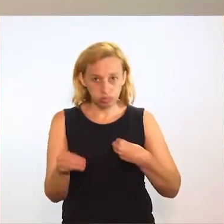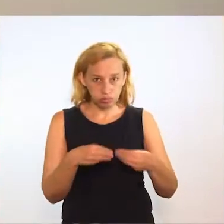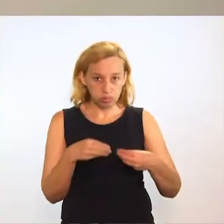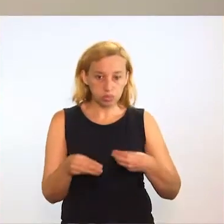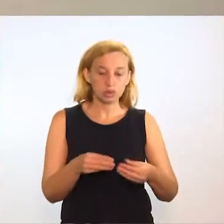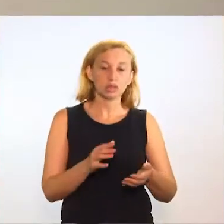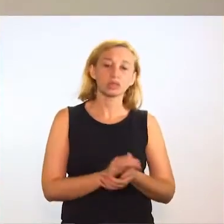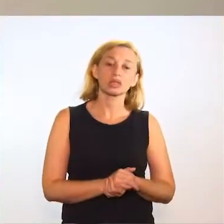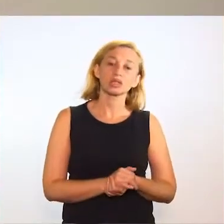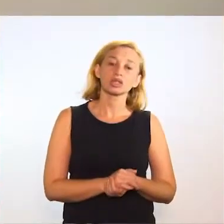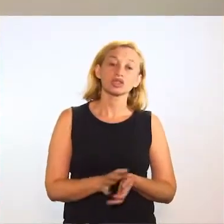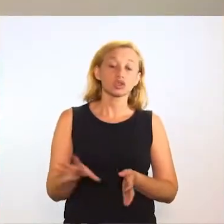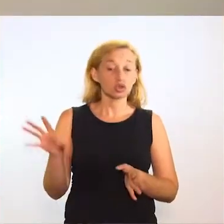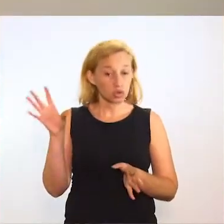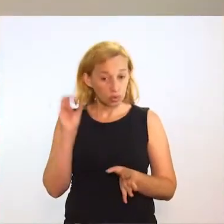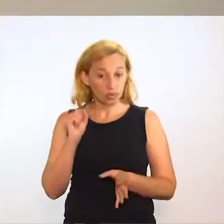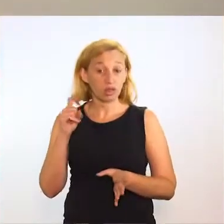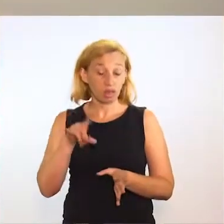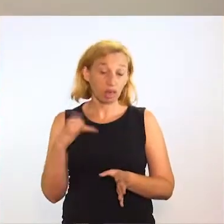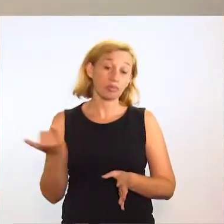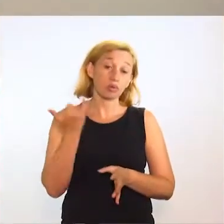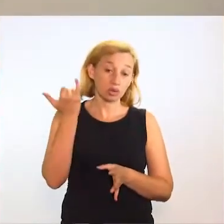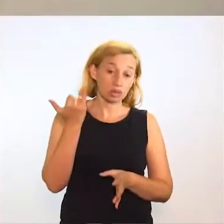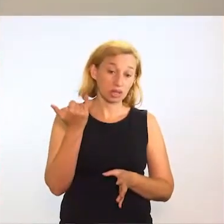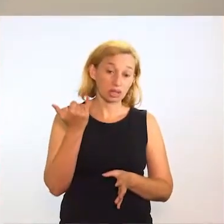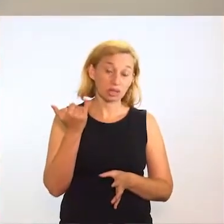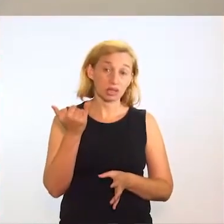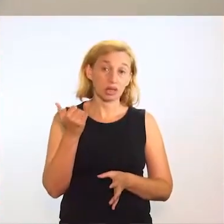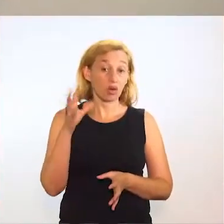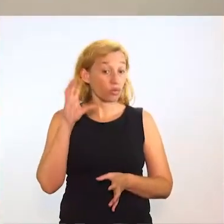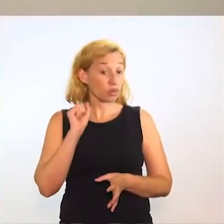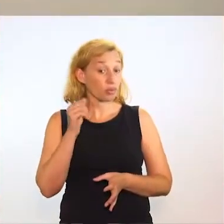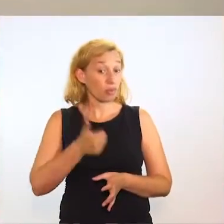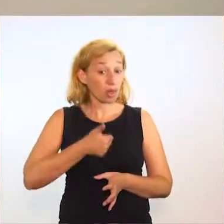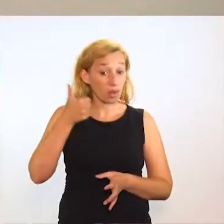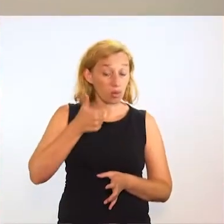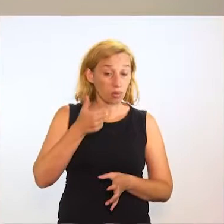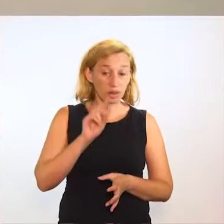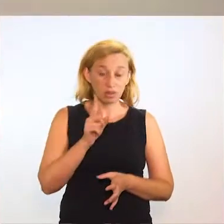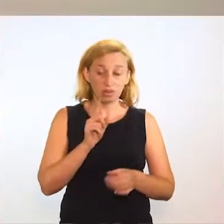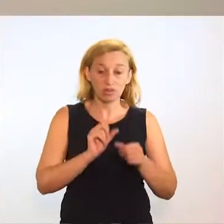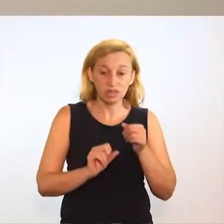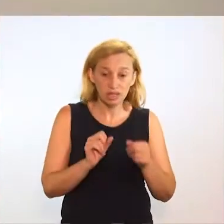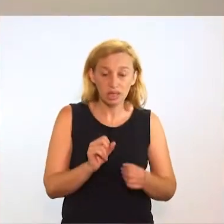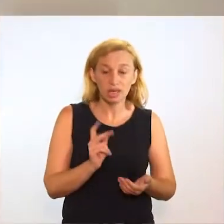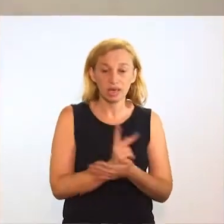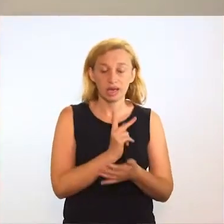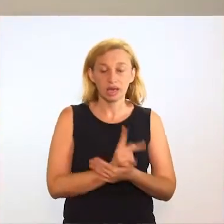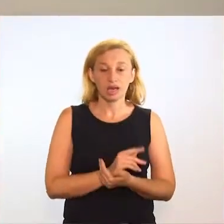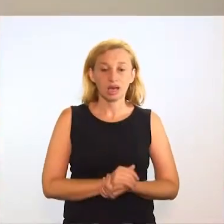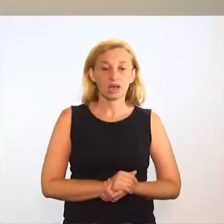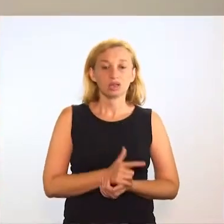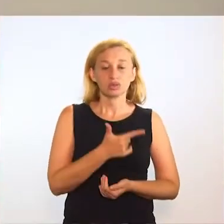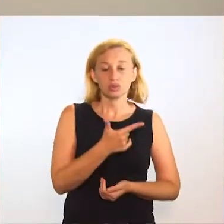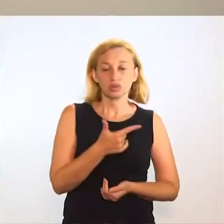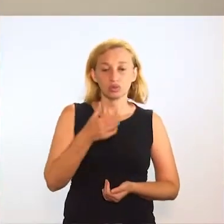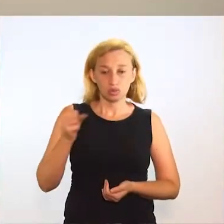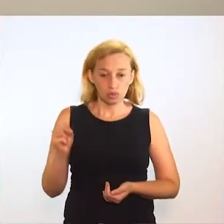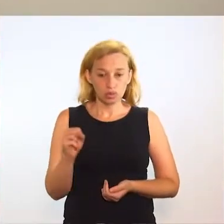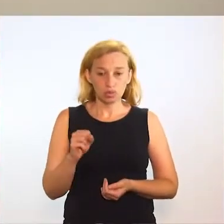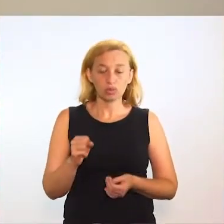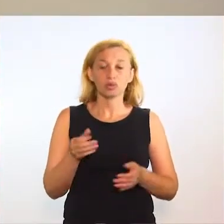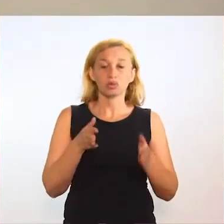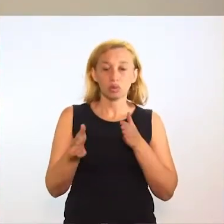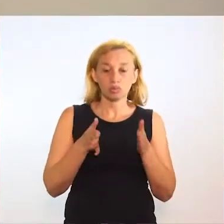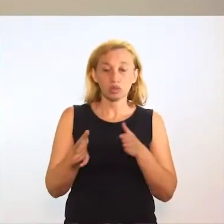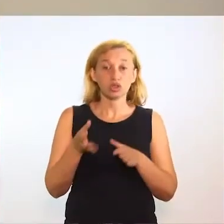mais flexível e de escuta, que é importante, que a gente não fazia. Em 2018, eu fiz um TEDx